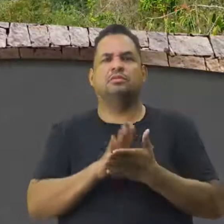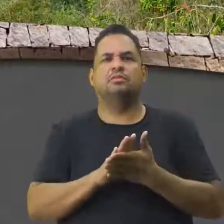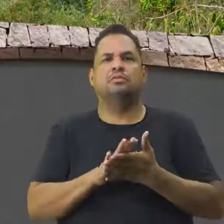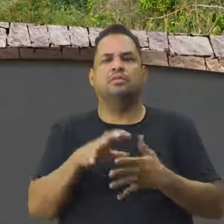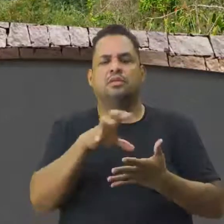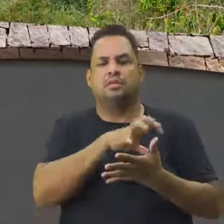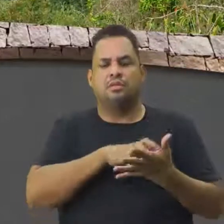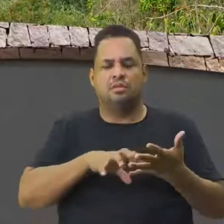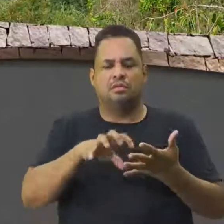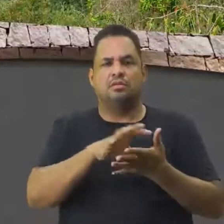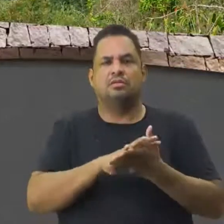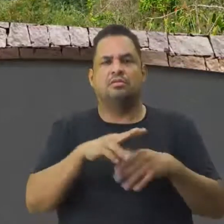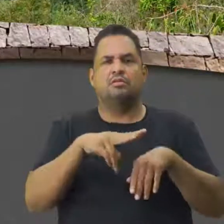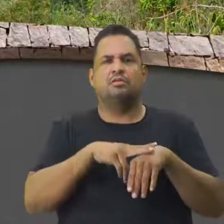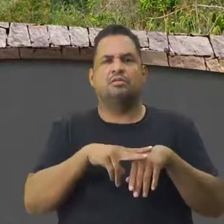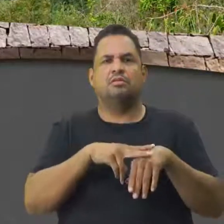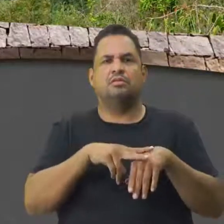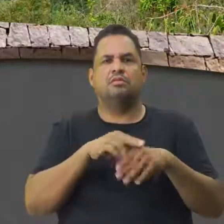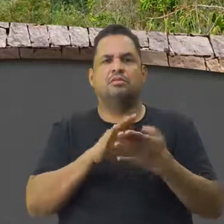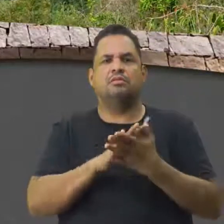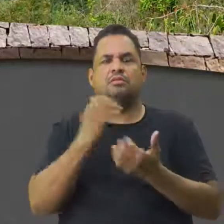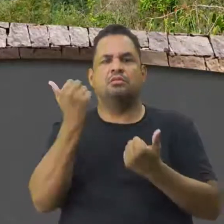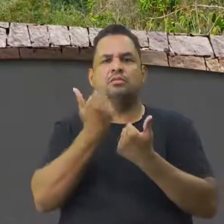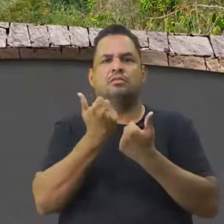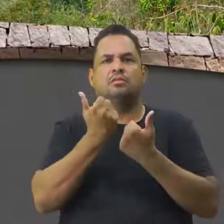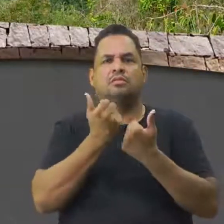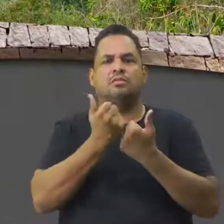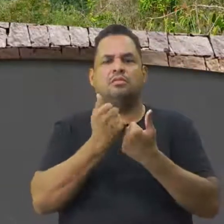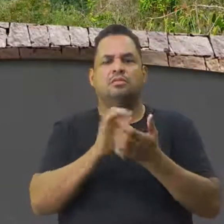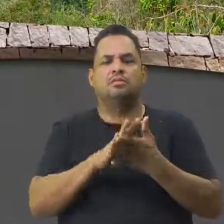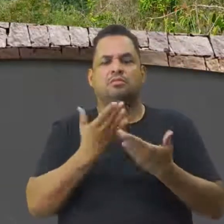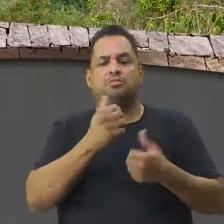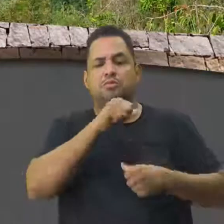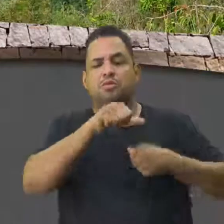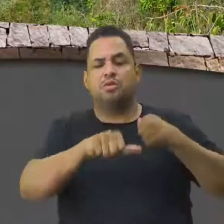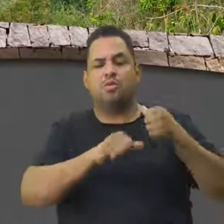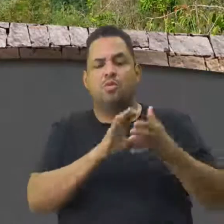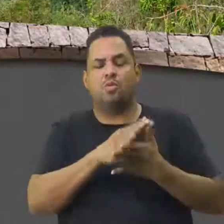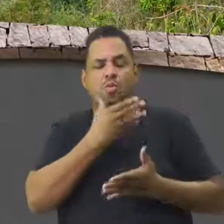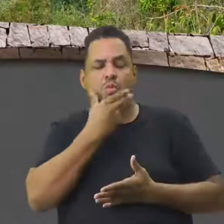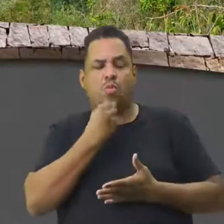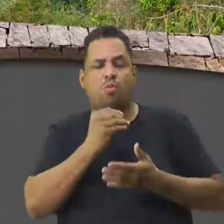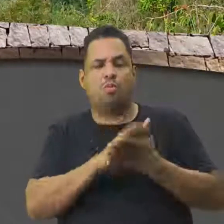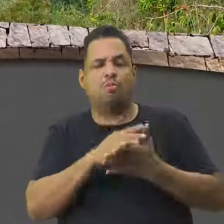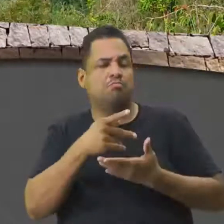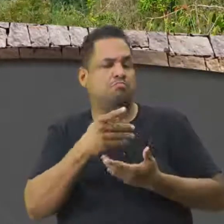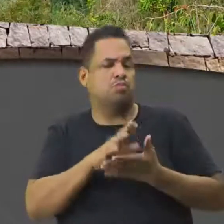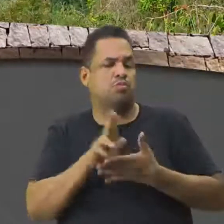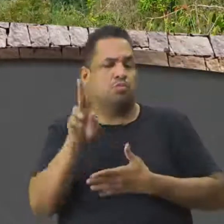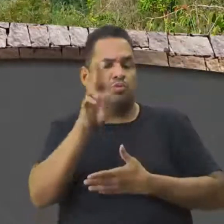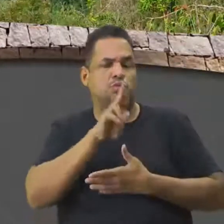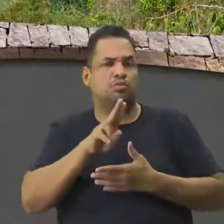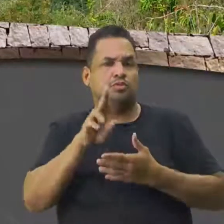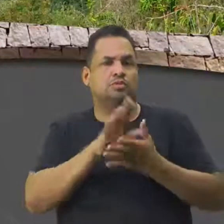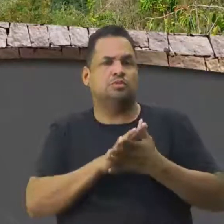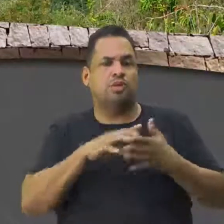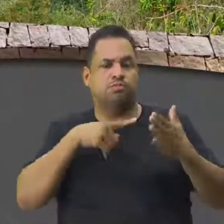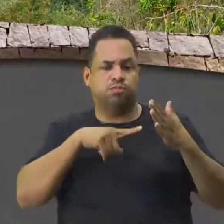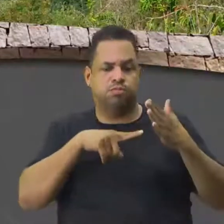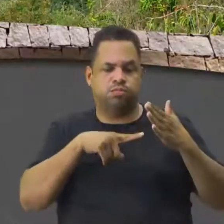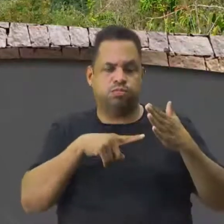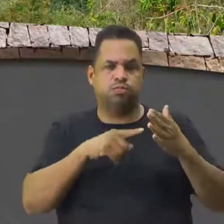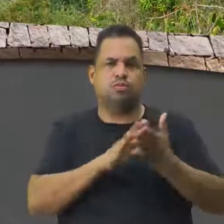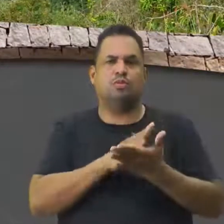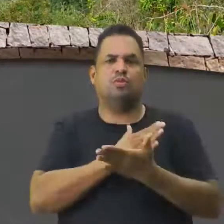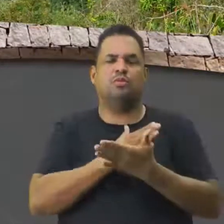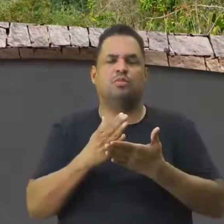Revolução Verde é a substituição do homem pela máquina. E começou por onde? Pela região sul